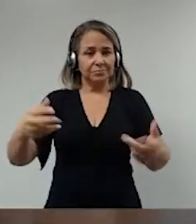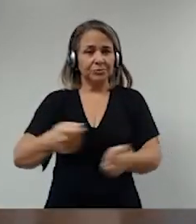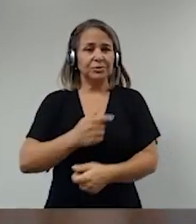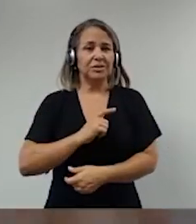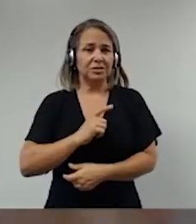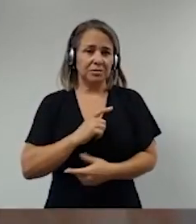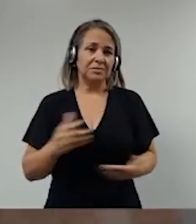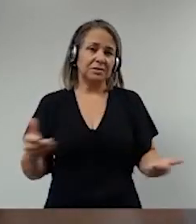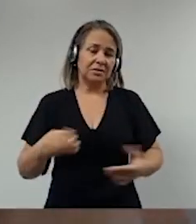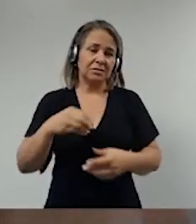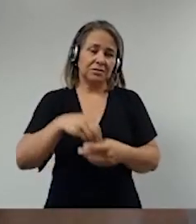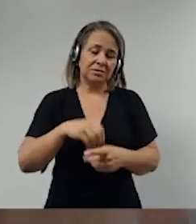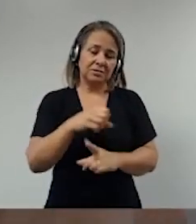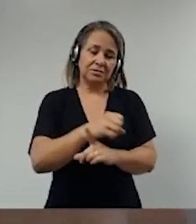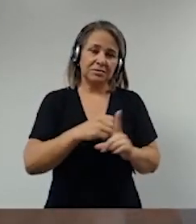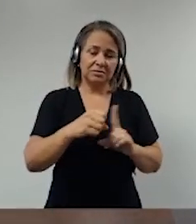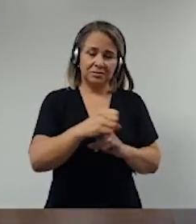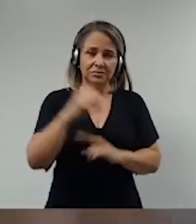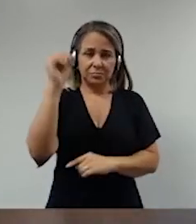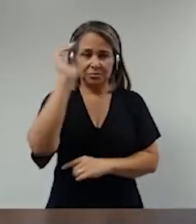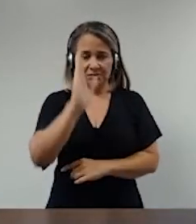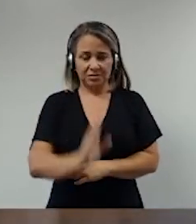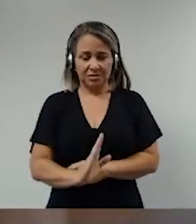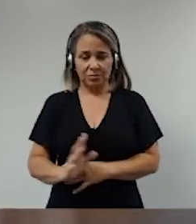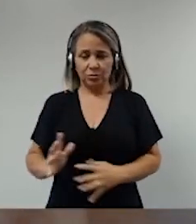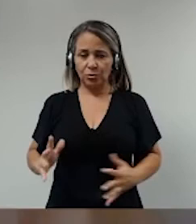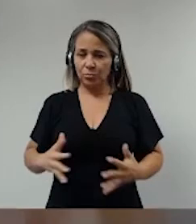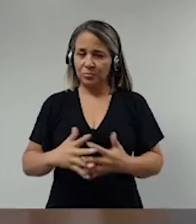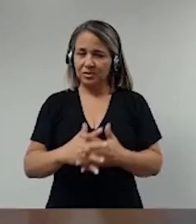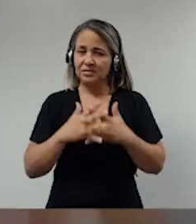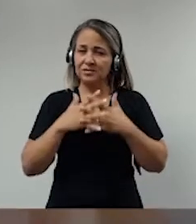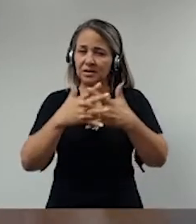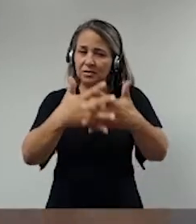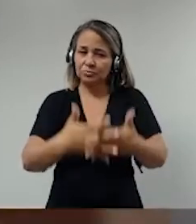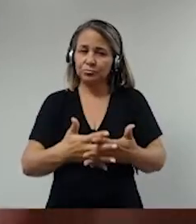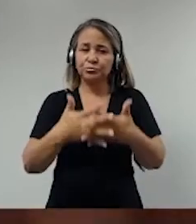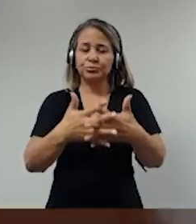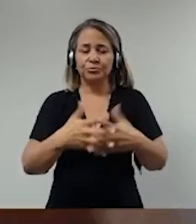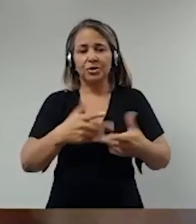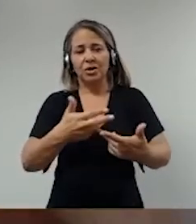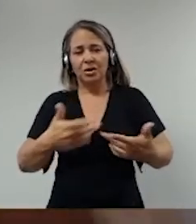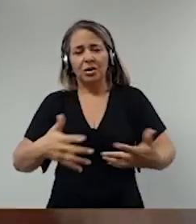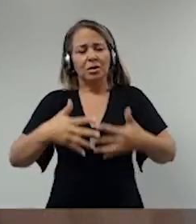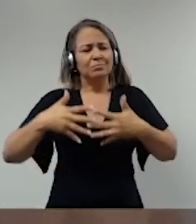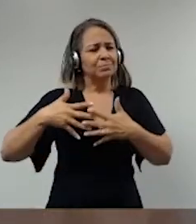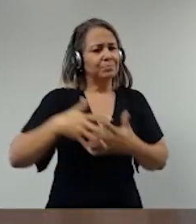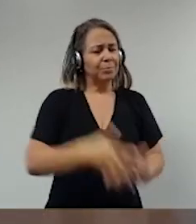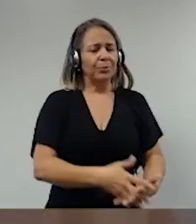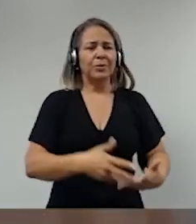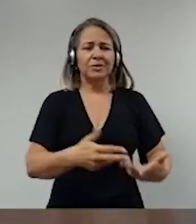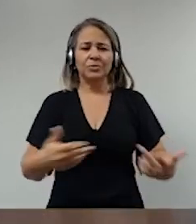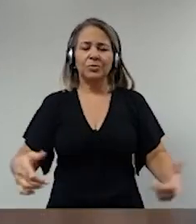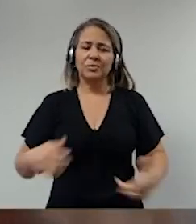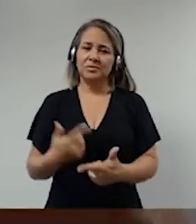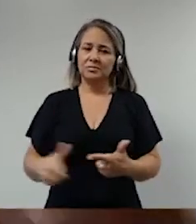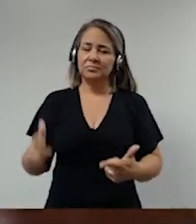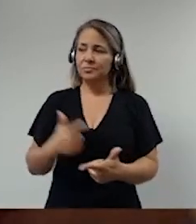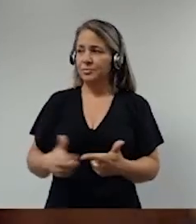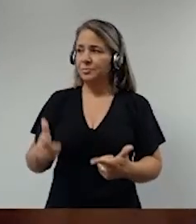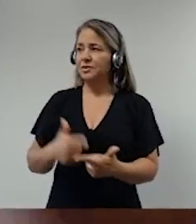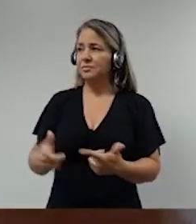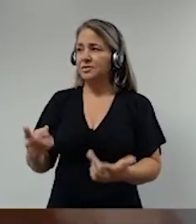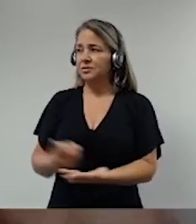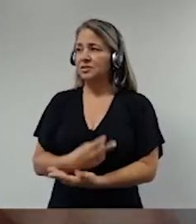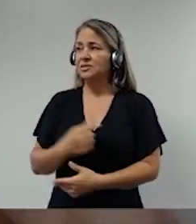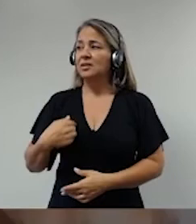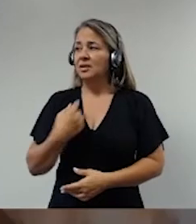agora na sociedade brasileira. Com toda essa complexidade que o senhor falou, o desgaste, né, a falência dos modelos, nós temos,